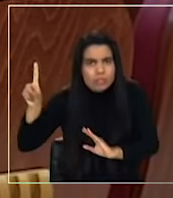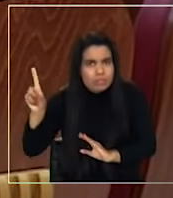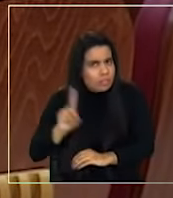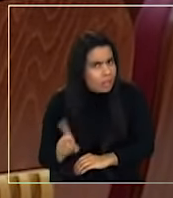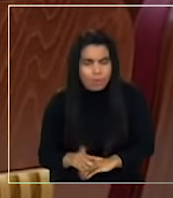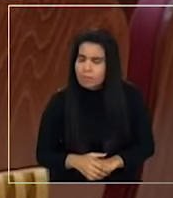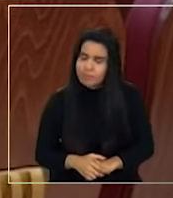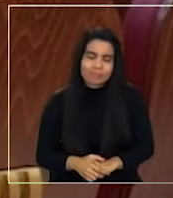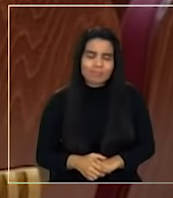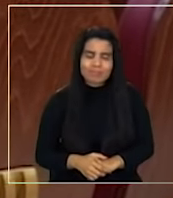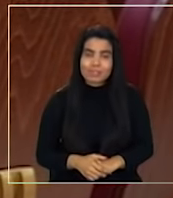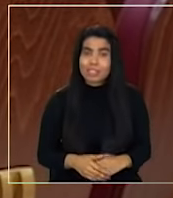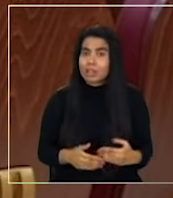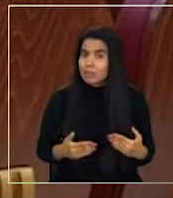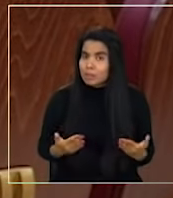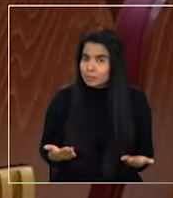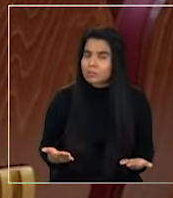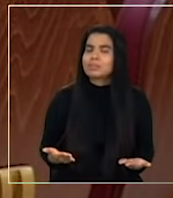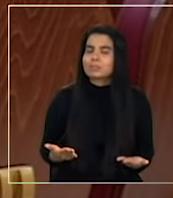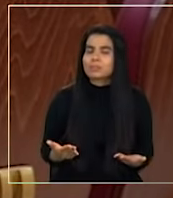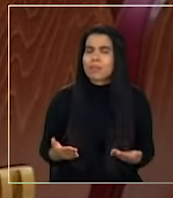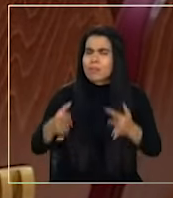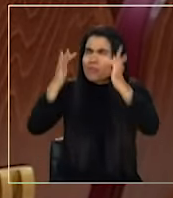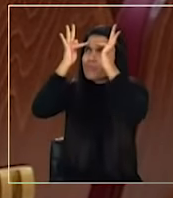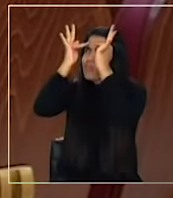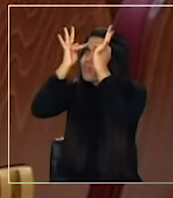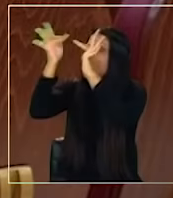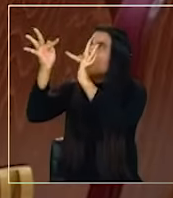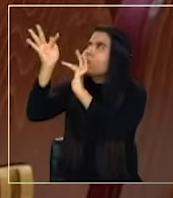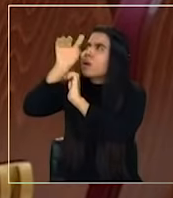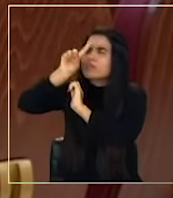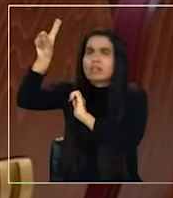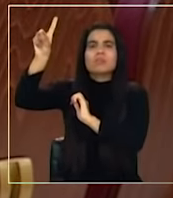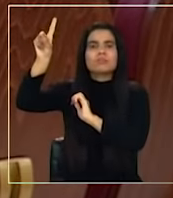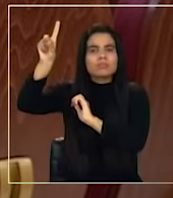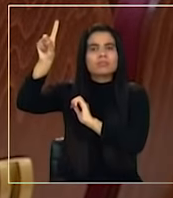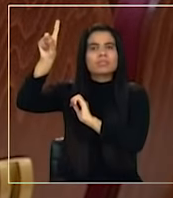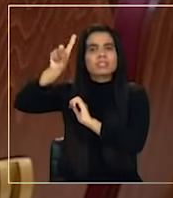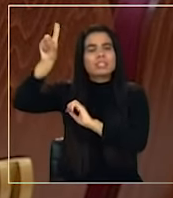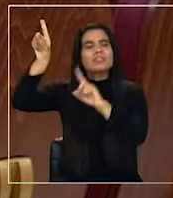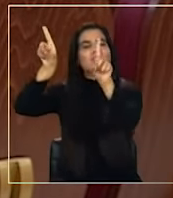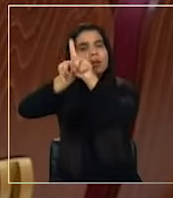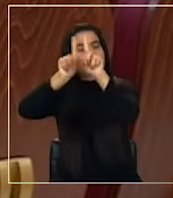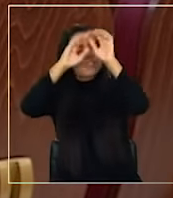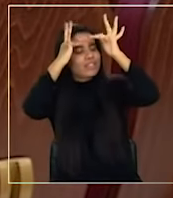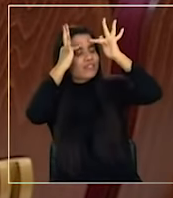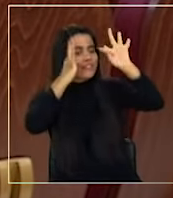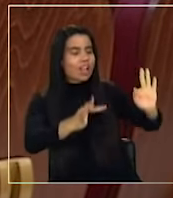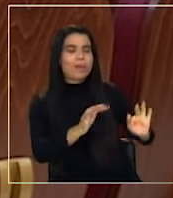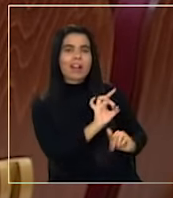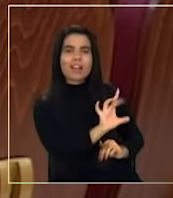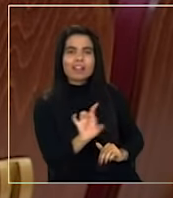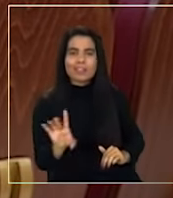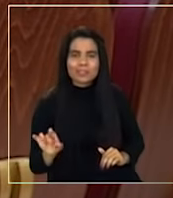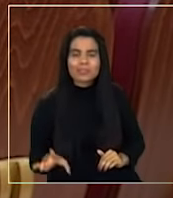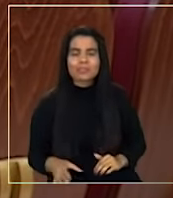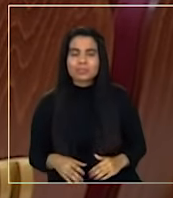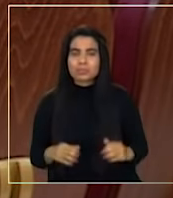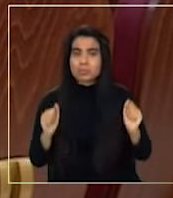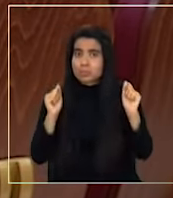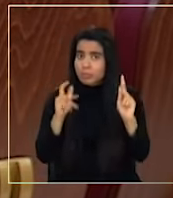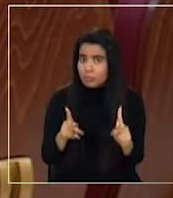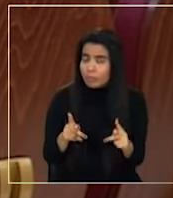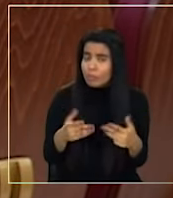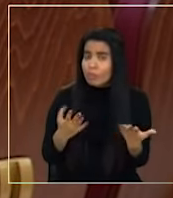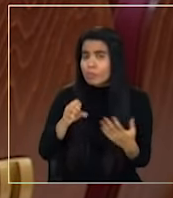casa de Deus. Enquanto você se mantém fiel à casa dEle, Ele se mantém fiel à sua casa. Tá bom? Então, se você é